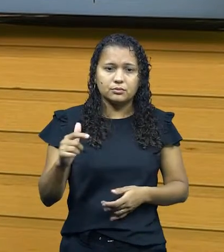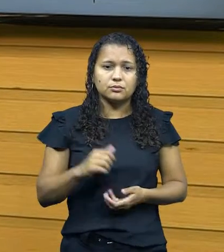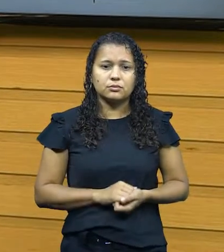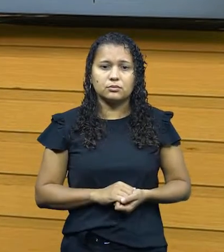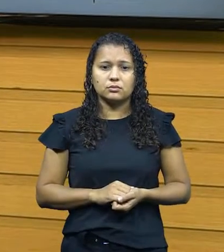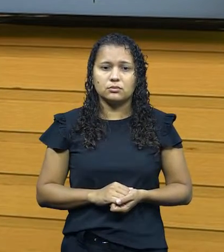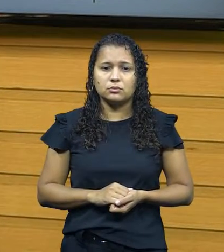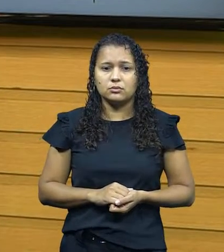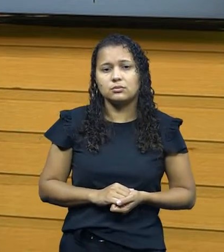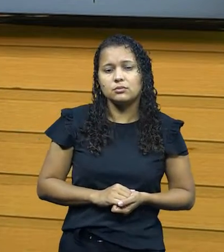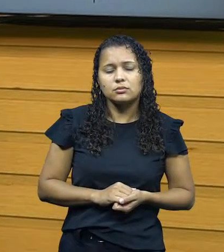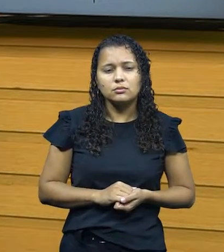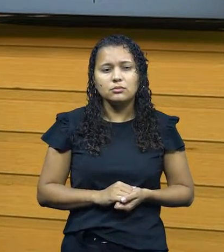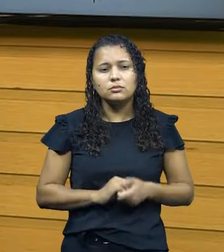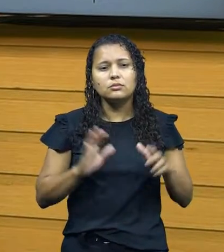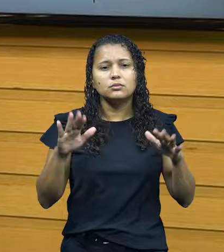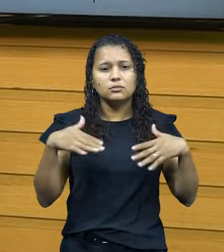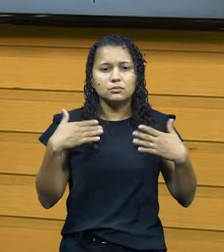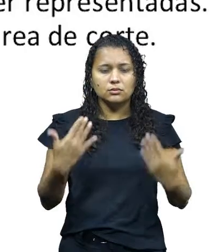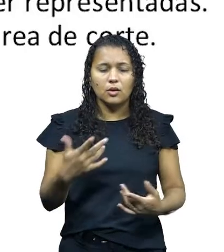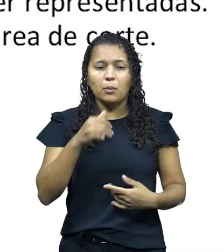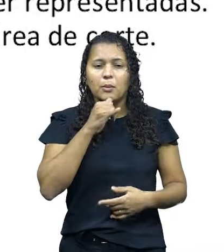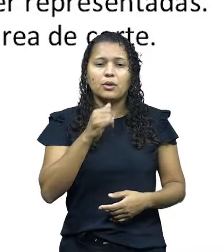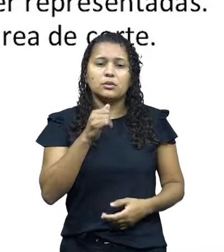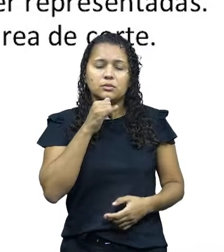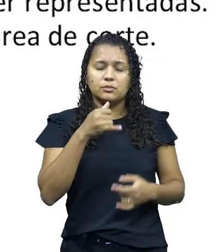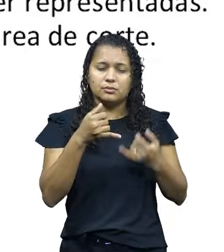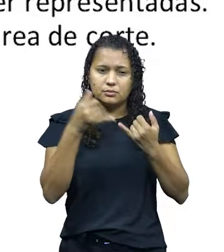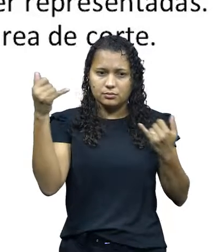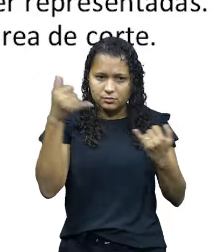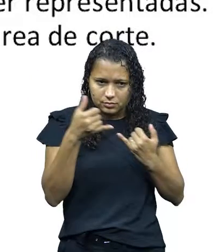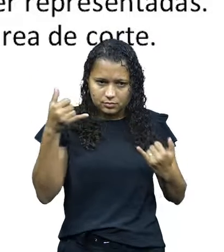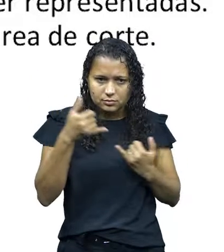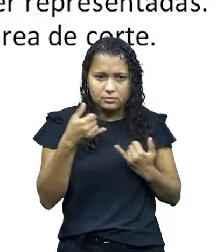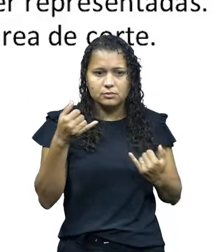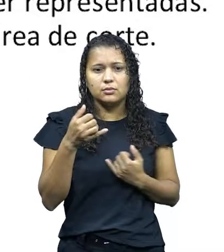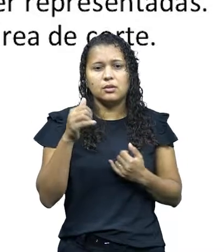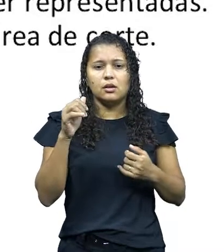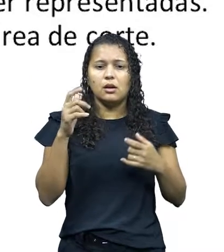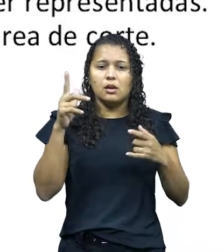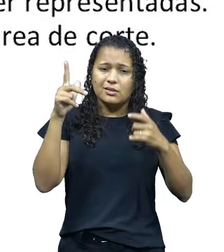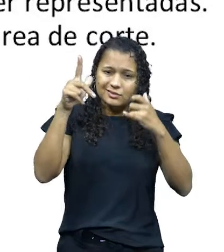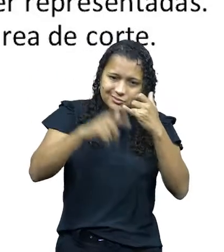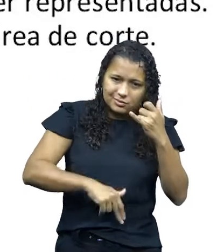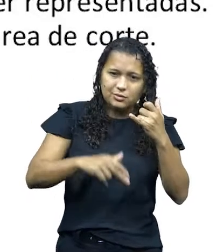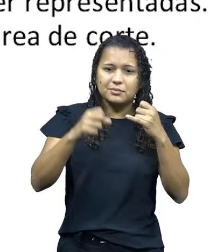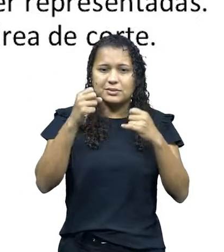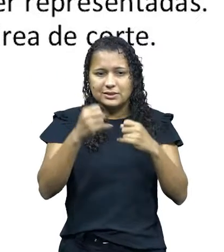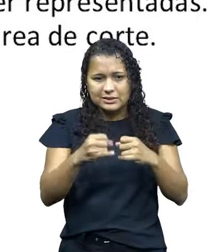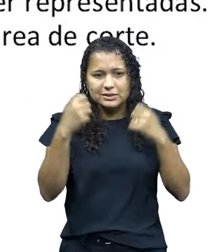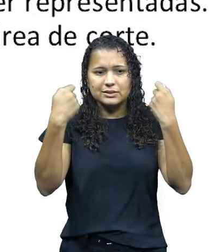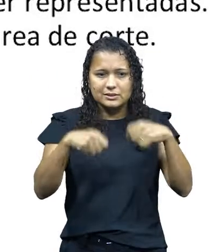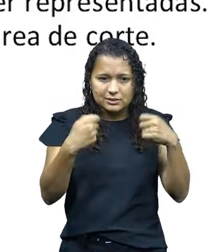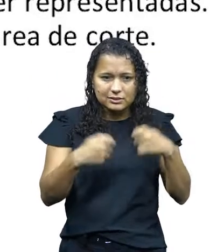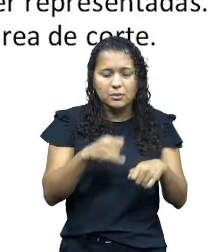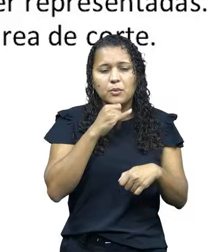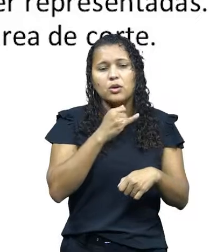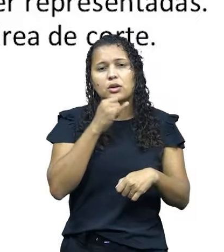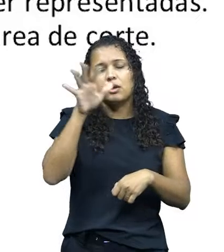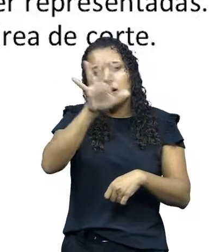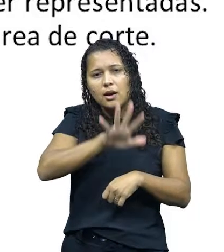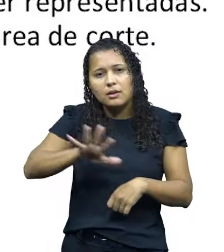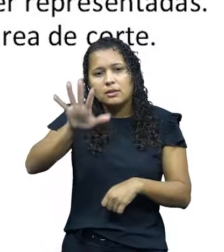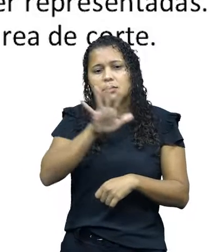tocar, tá? Para a gente poder ter esse entendimento. Deve-se interromper as linhas de achura caso haja necessidade